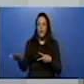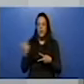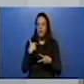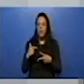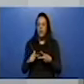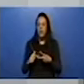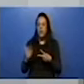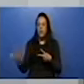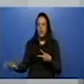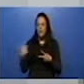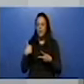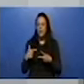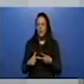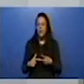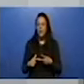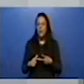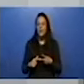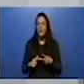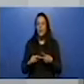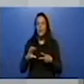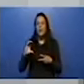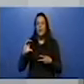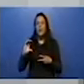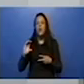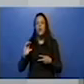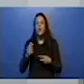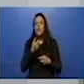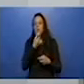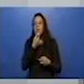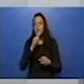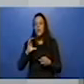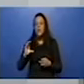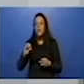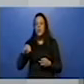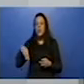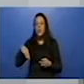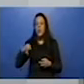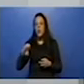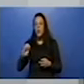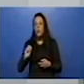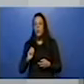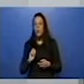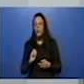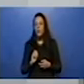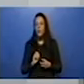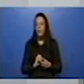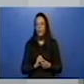ser come, do mesmo jeito. Ou então vai ser came,